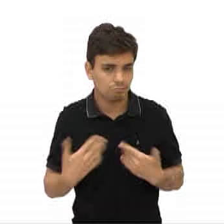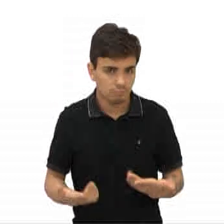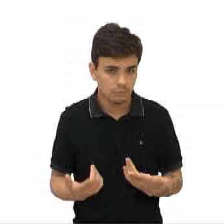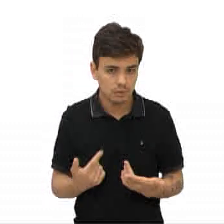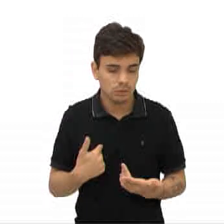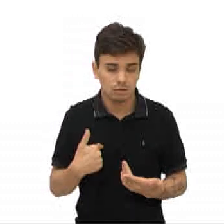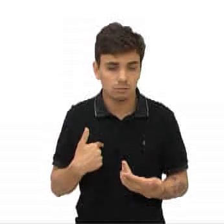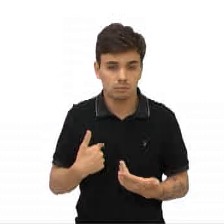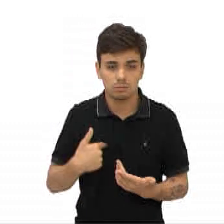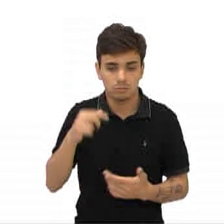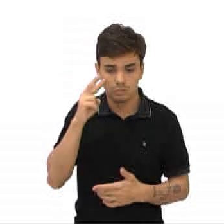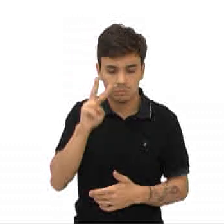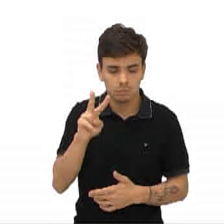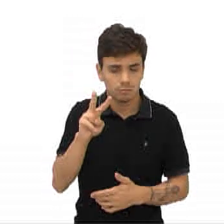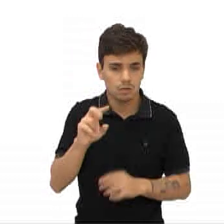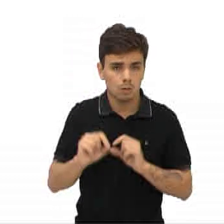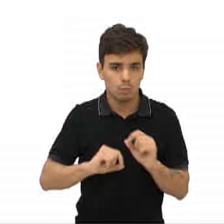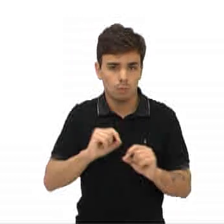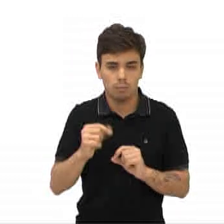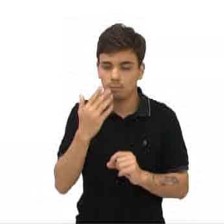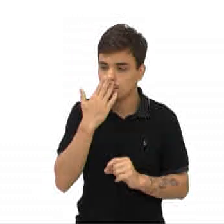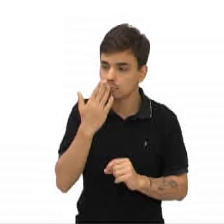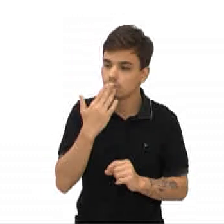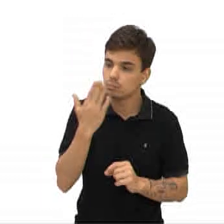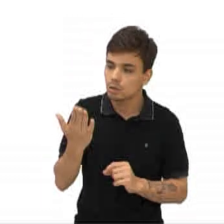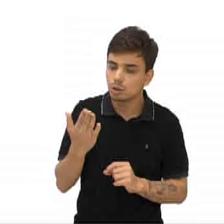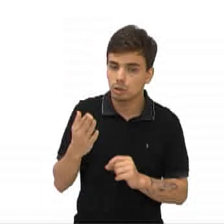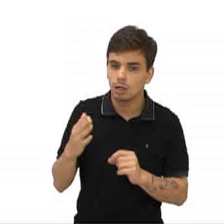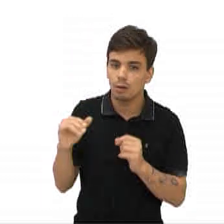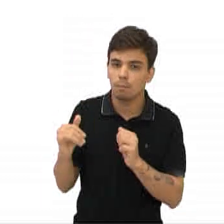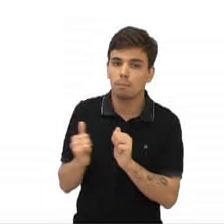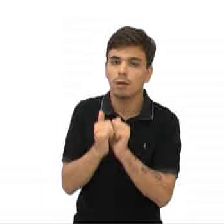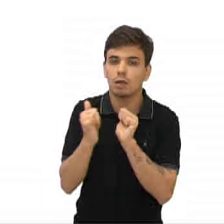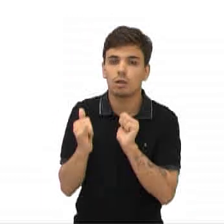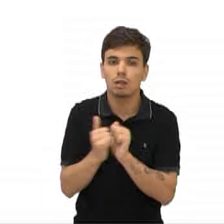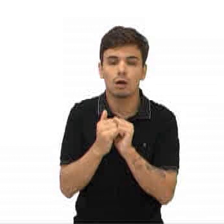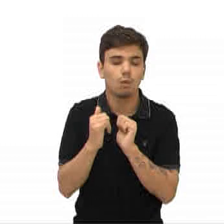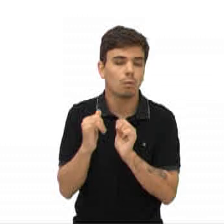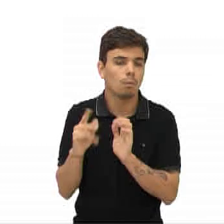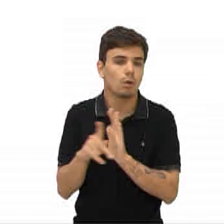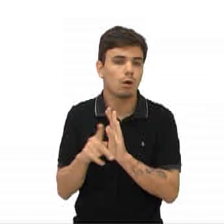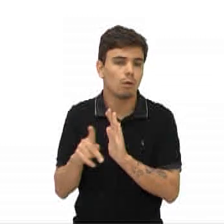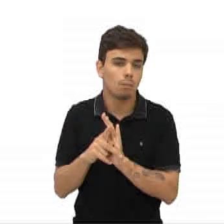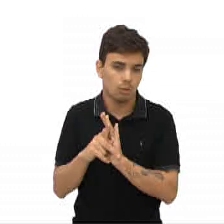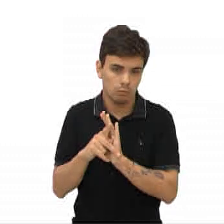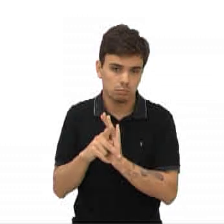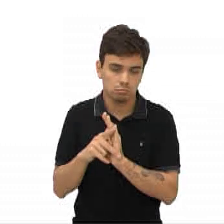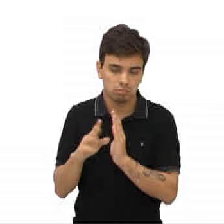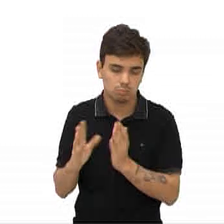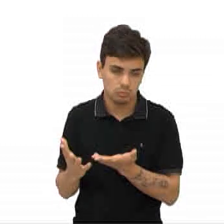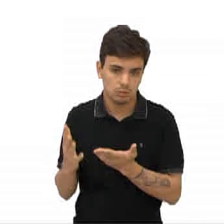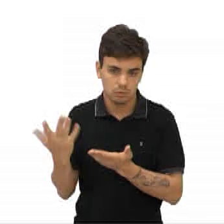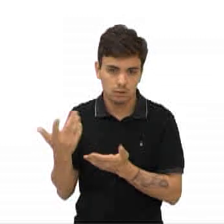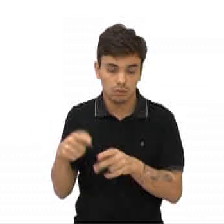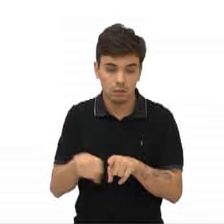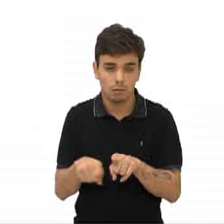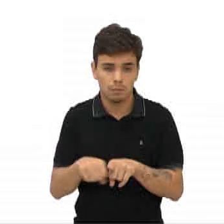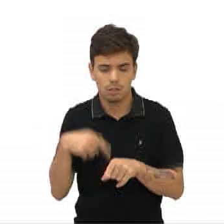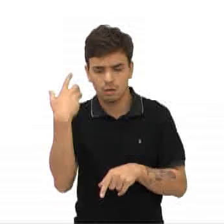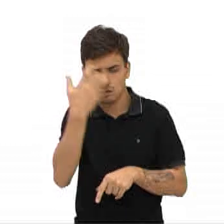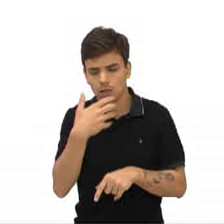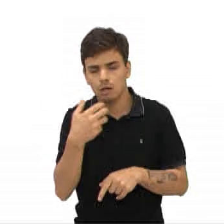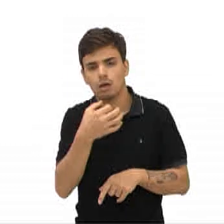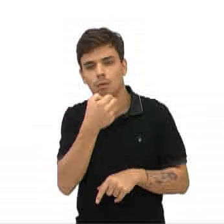Pixie ouvisse quando lhe pedi perdão pelo acidente que a vitimou. Dopada pelos remédios, lutava